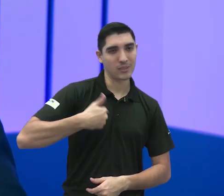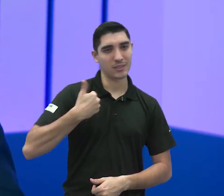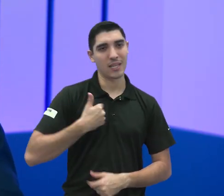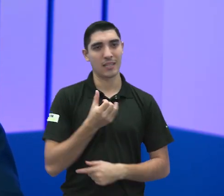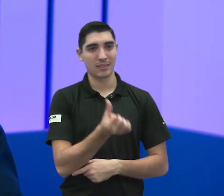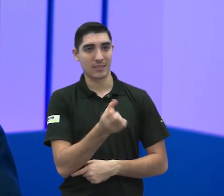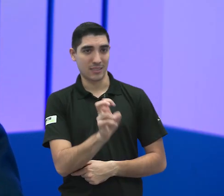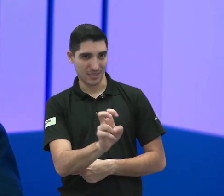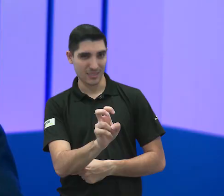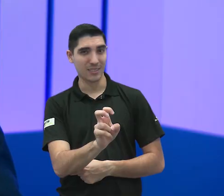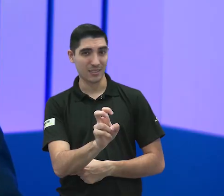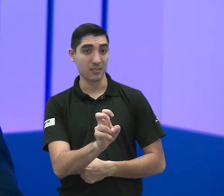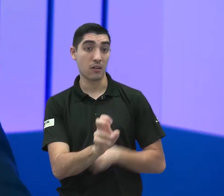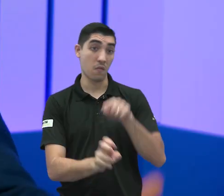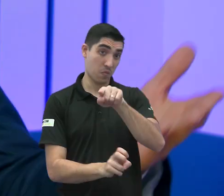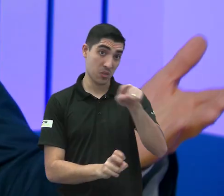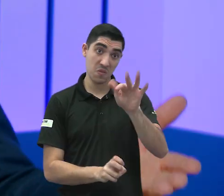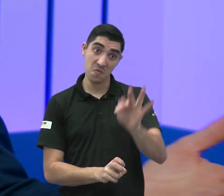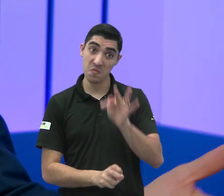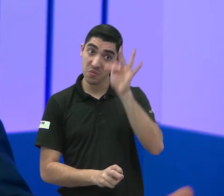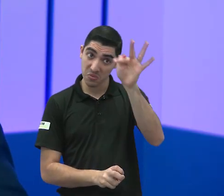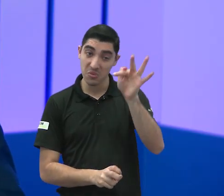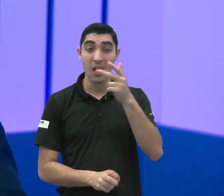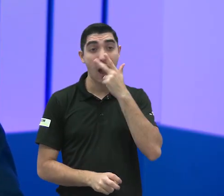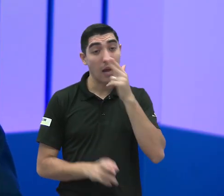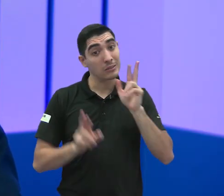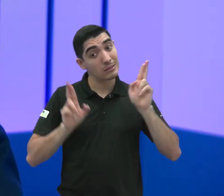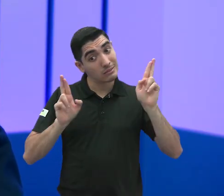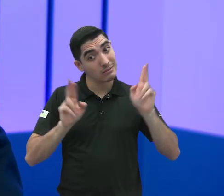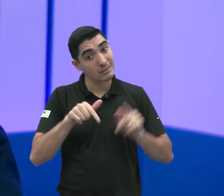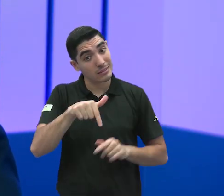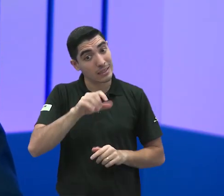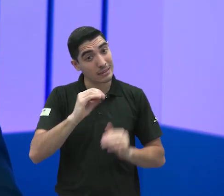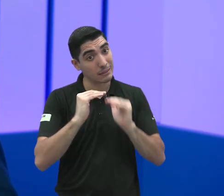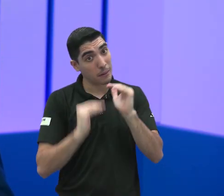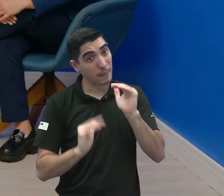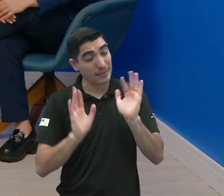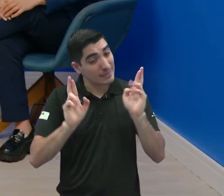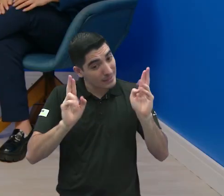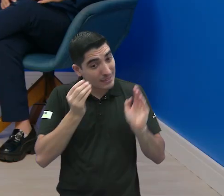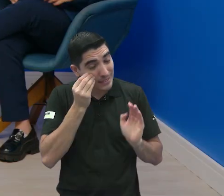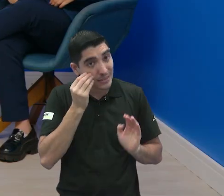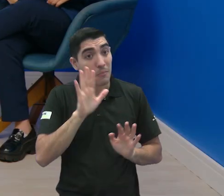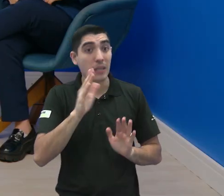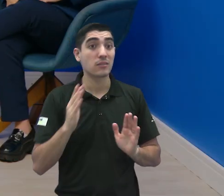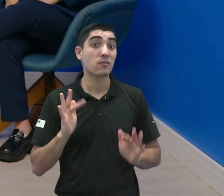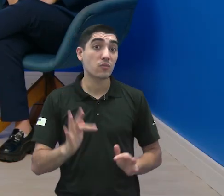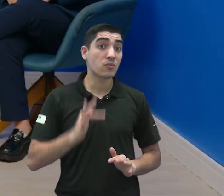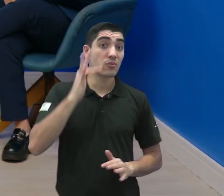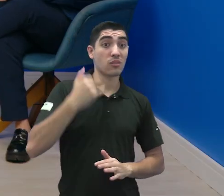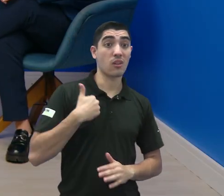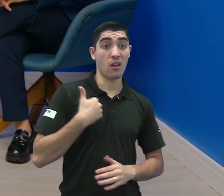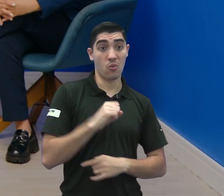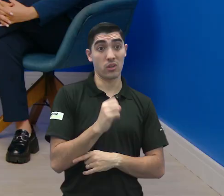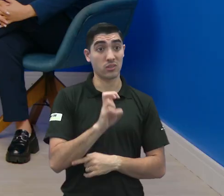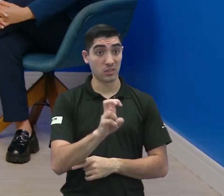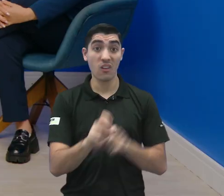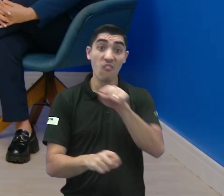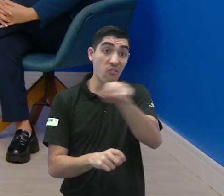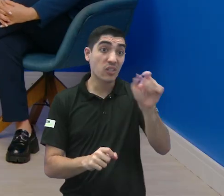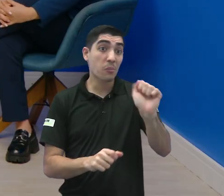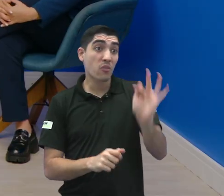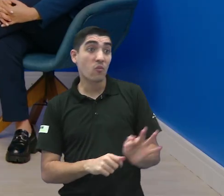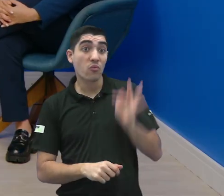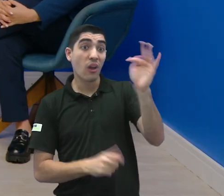aos 65 anos de idade. A de vocês eu espero que antes dos 70. Mas a gente vai viver até 85 e vocês podem chegar a